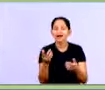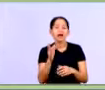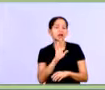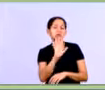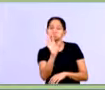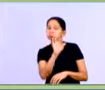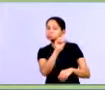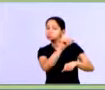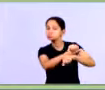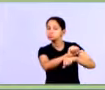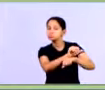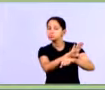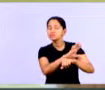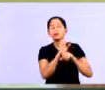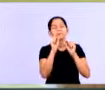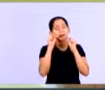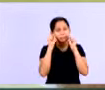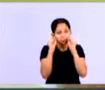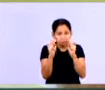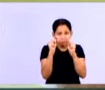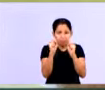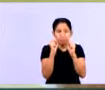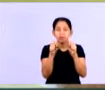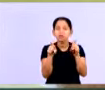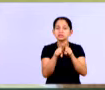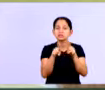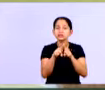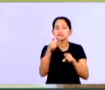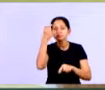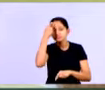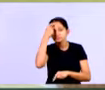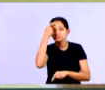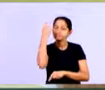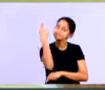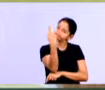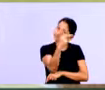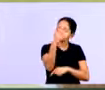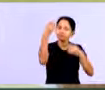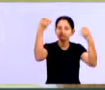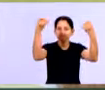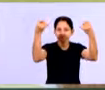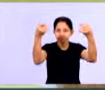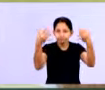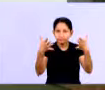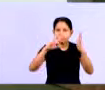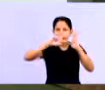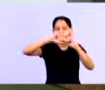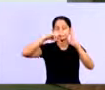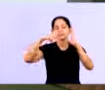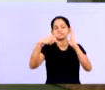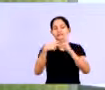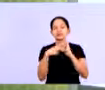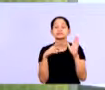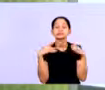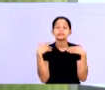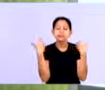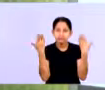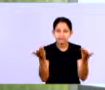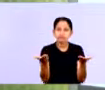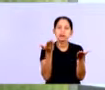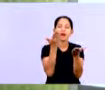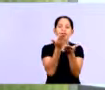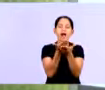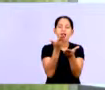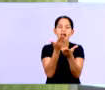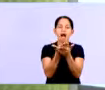não, professor. Mas o senhor poderia dar um comentário mais do senso comum? O que o senhor acredita desse conceito? O que significa o payback? Então, durante a aula a gente investiu em